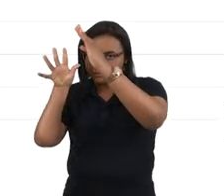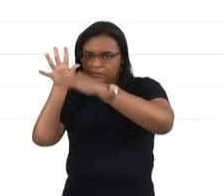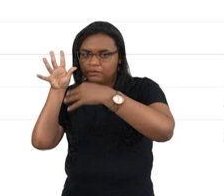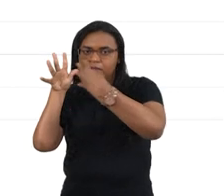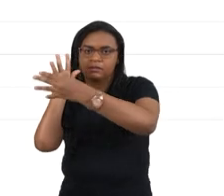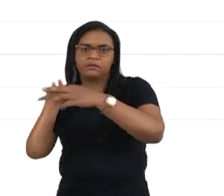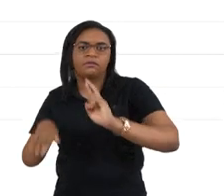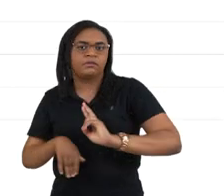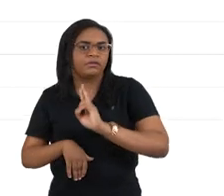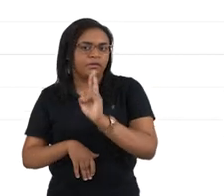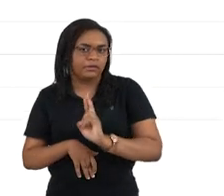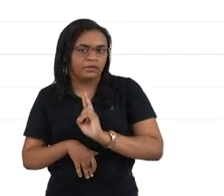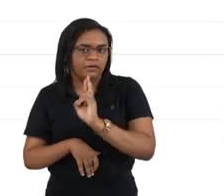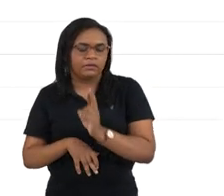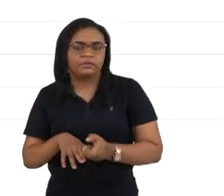relacionar isso aí.